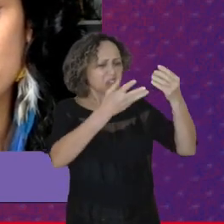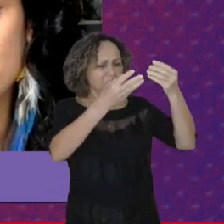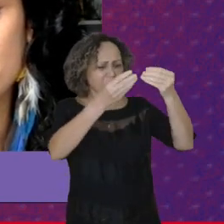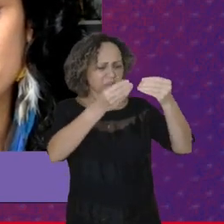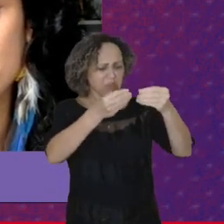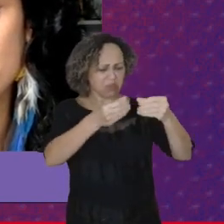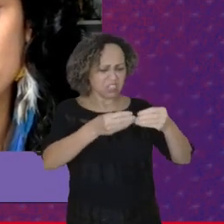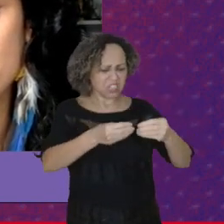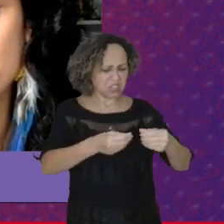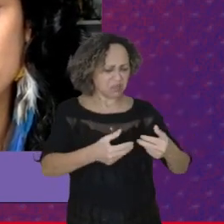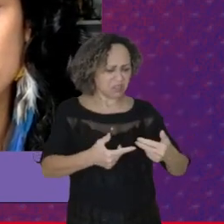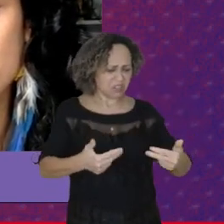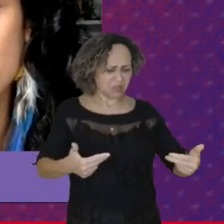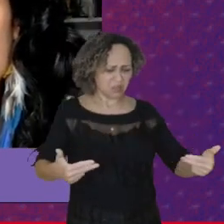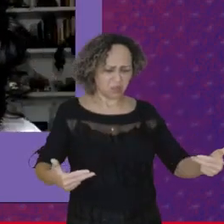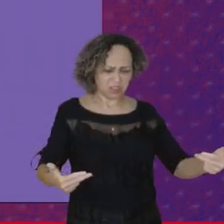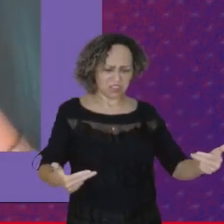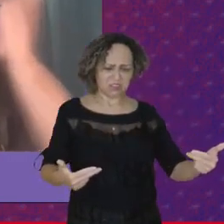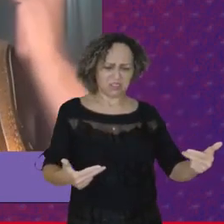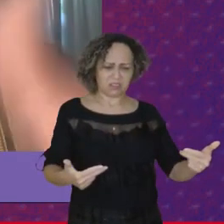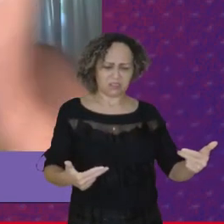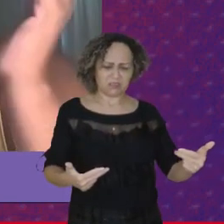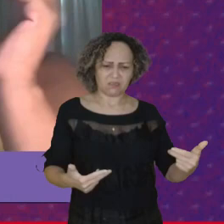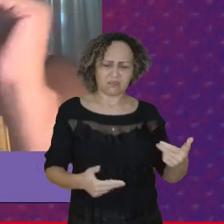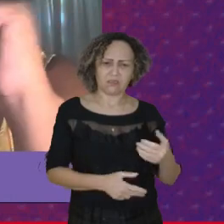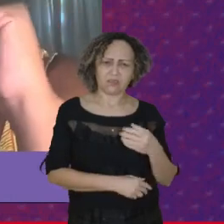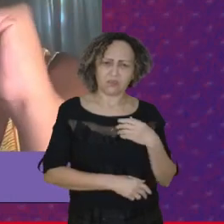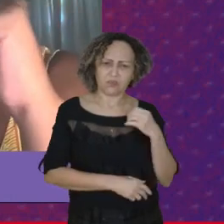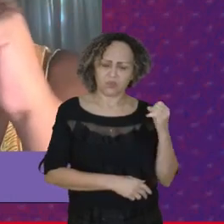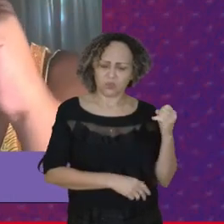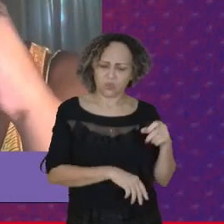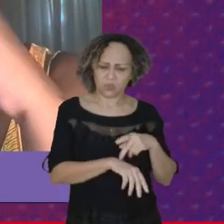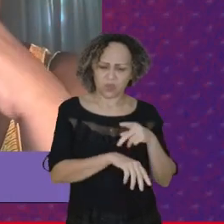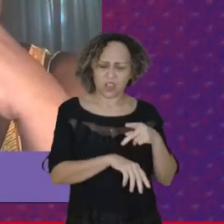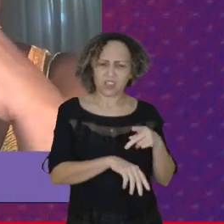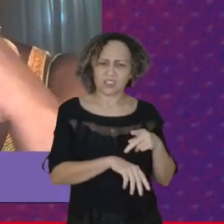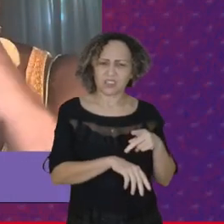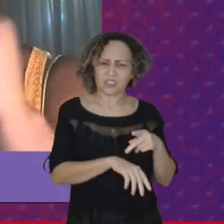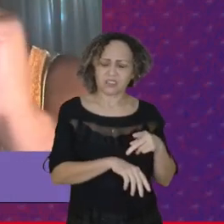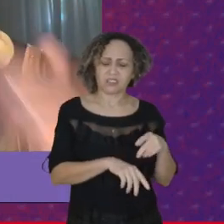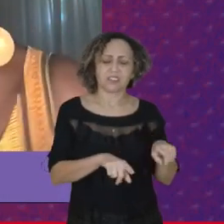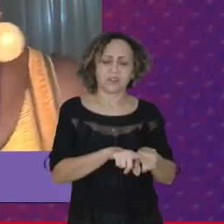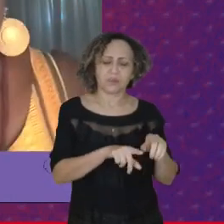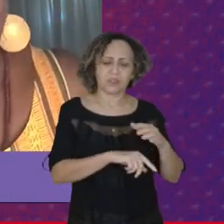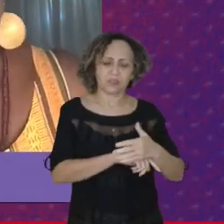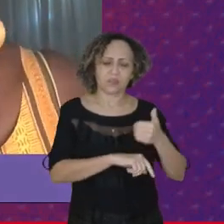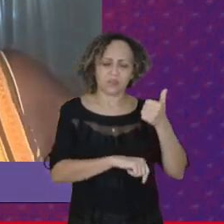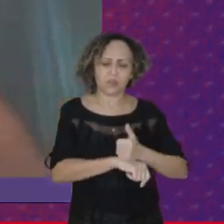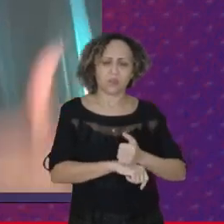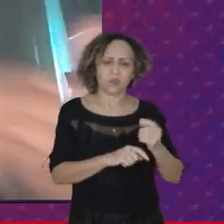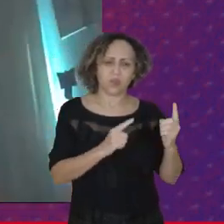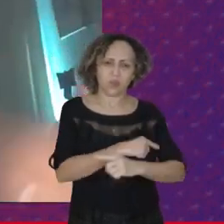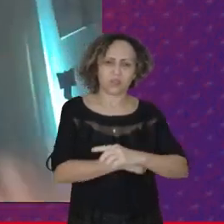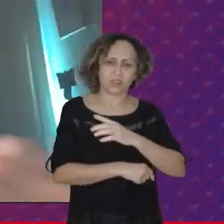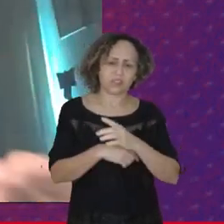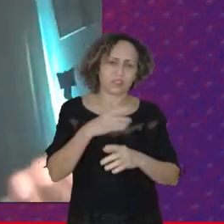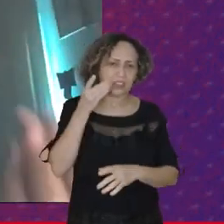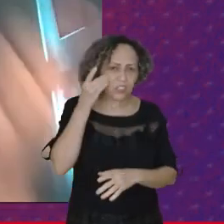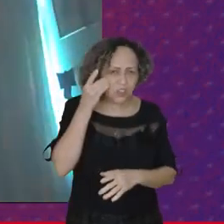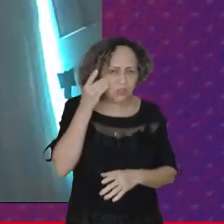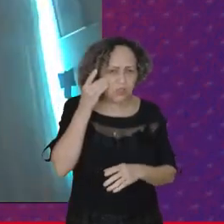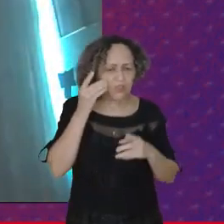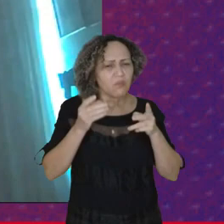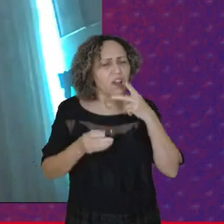Pós-golpe da presidenta Dilma, prisão do Lula e tudo mais. A gente precisa também perceber um processo que já